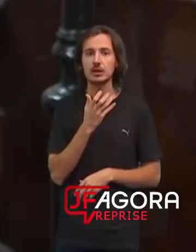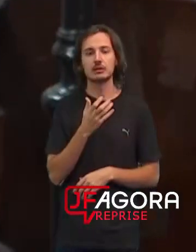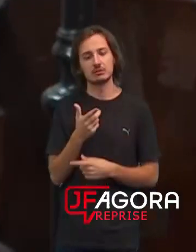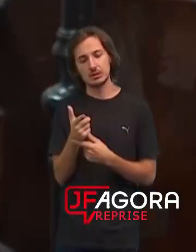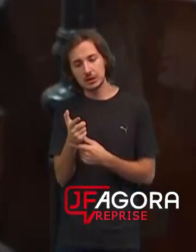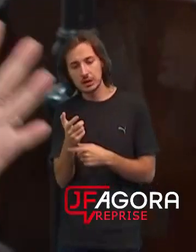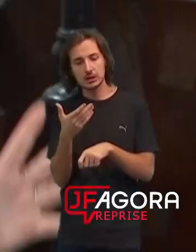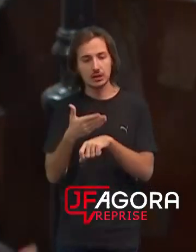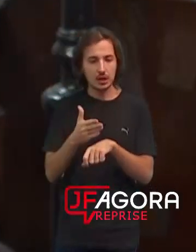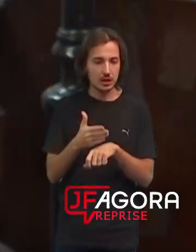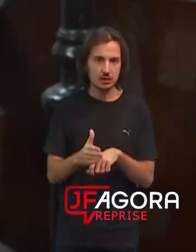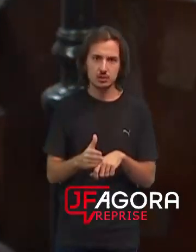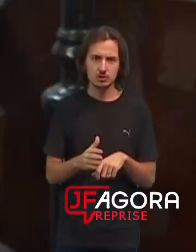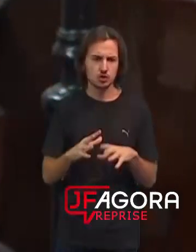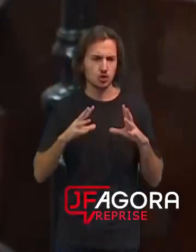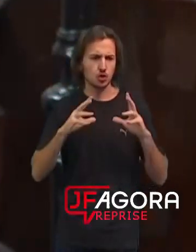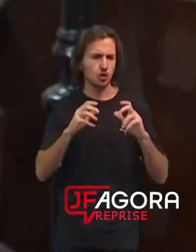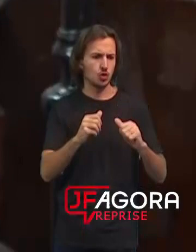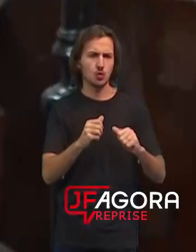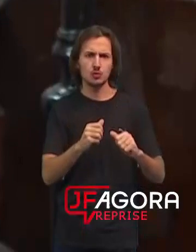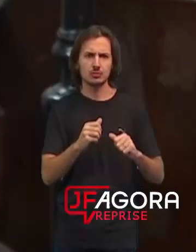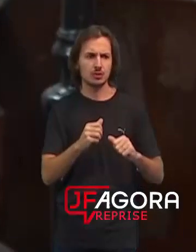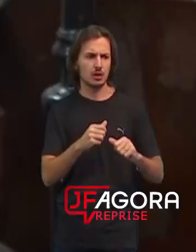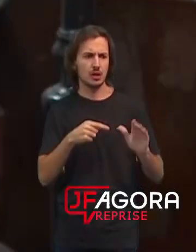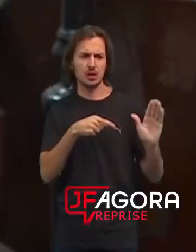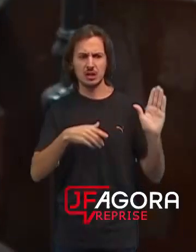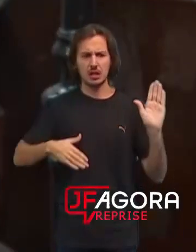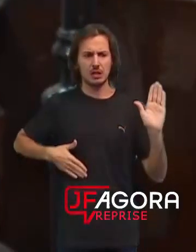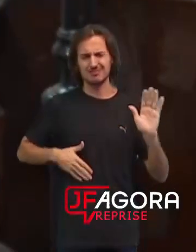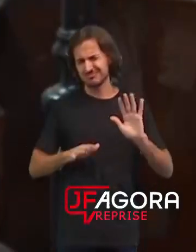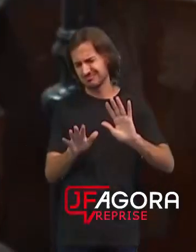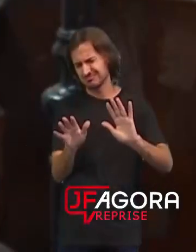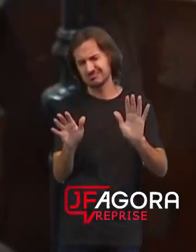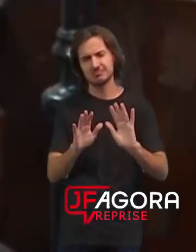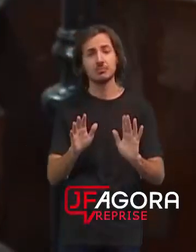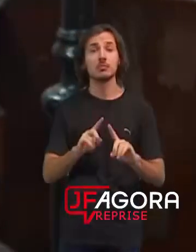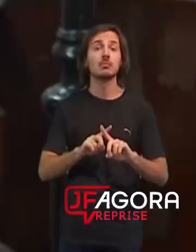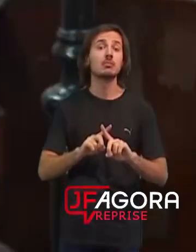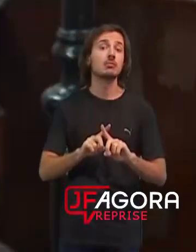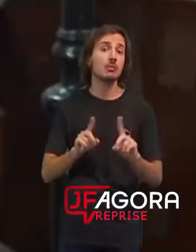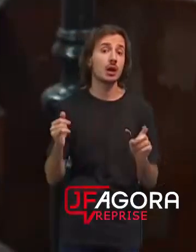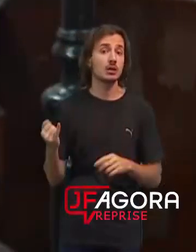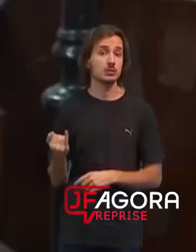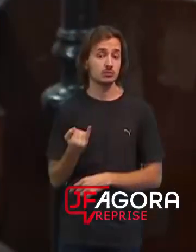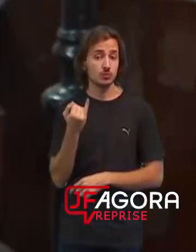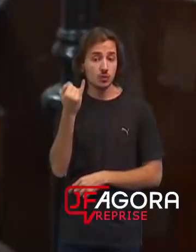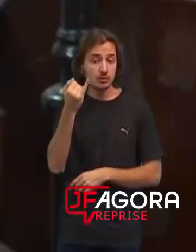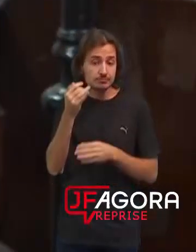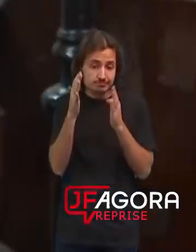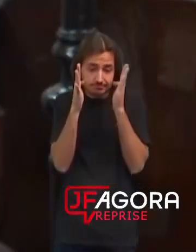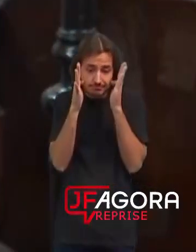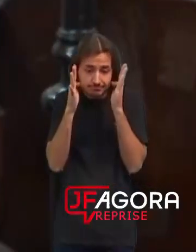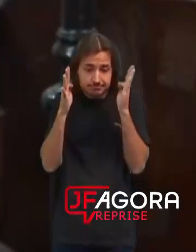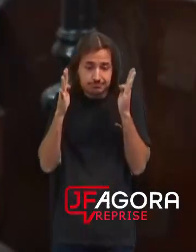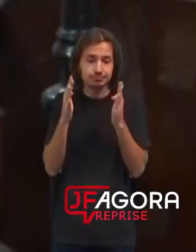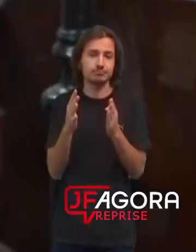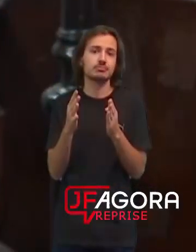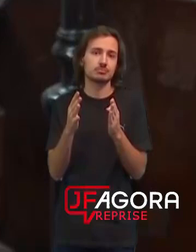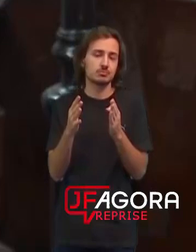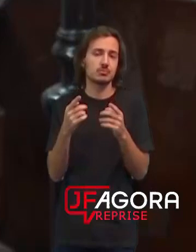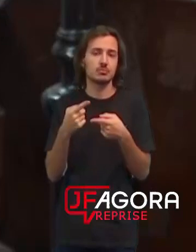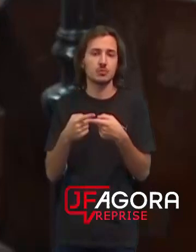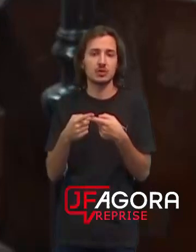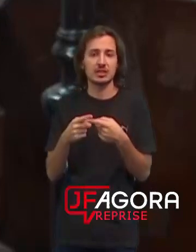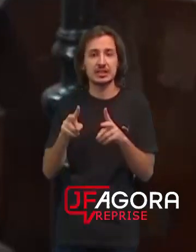aqui falando que todas essas pessoas são criminosas. Mas a gente tem que prestar atenção nessa questão, né? Para a gente é muito importante essa questão